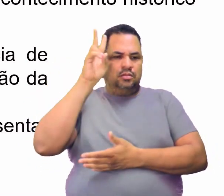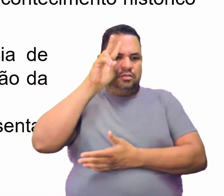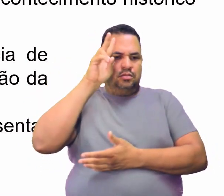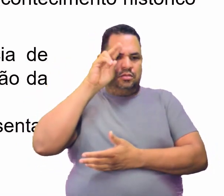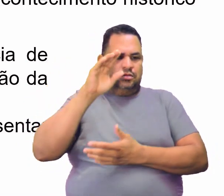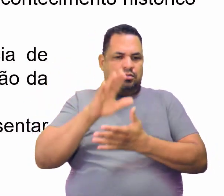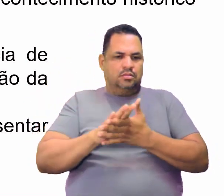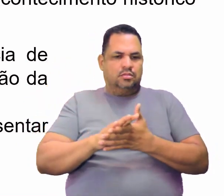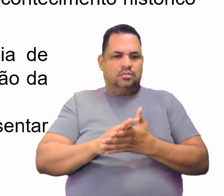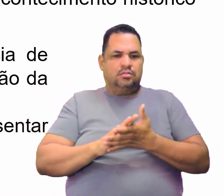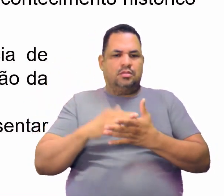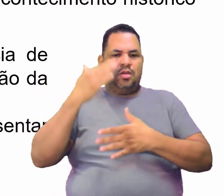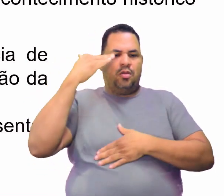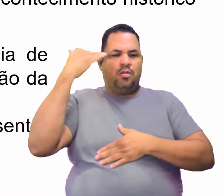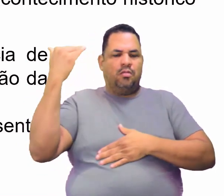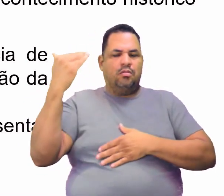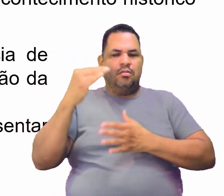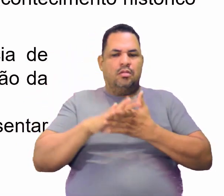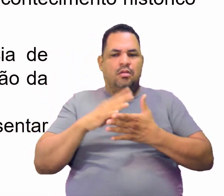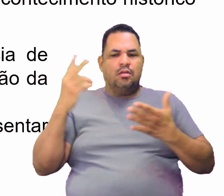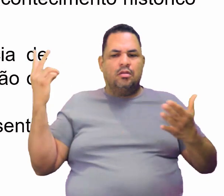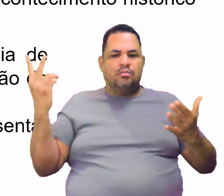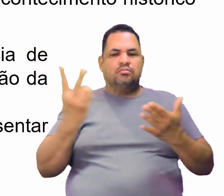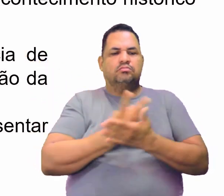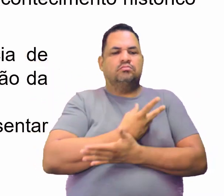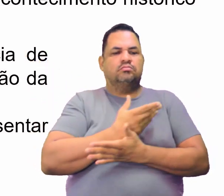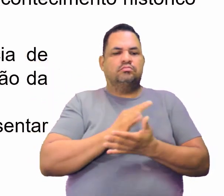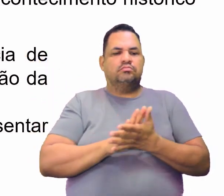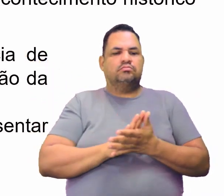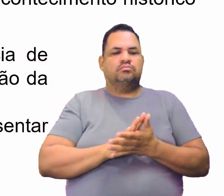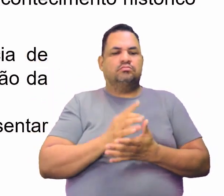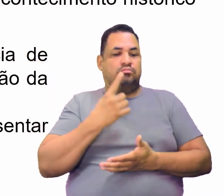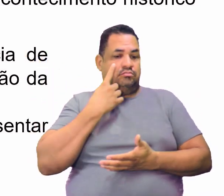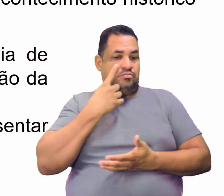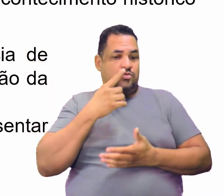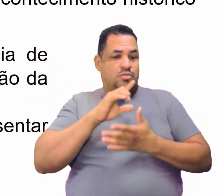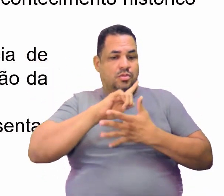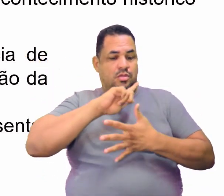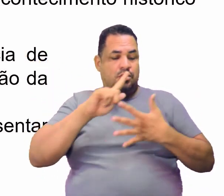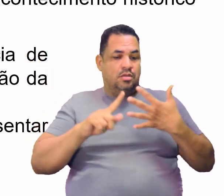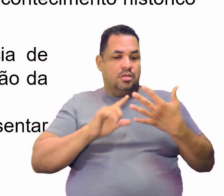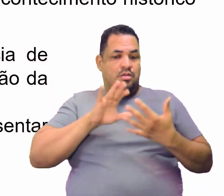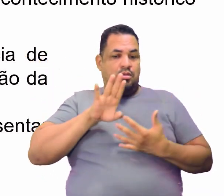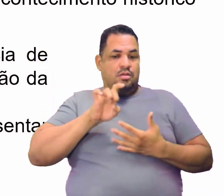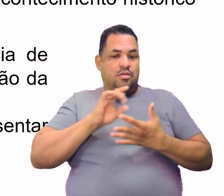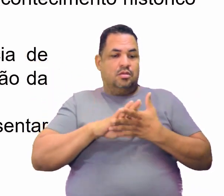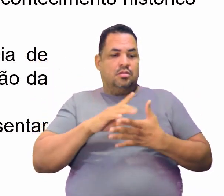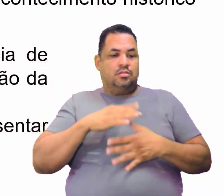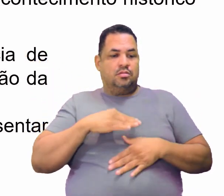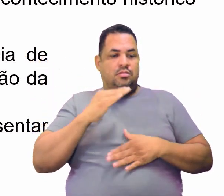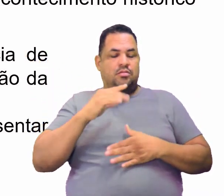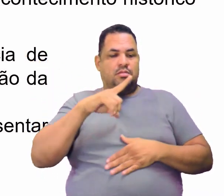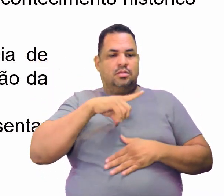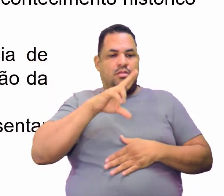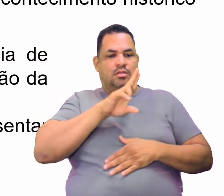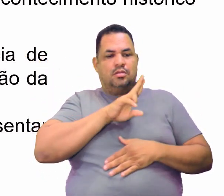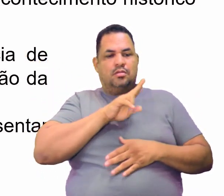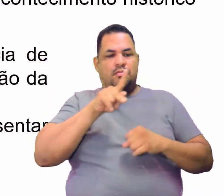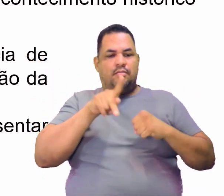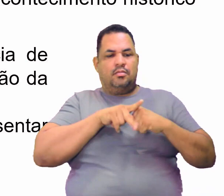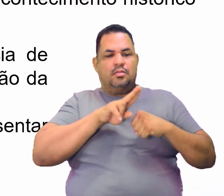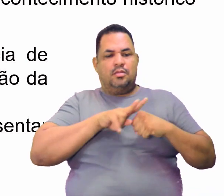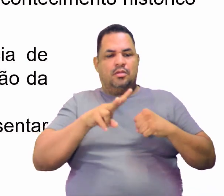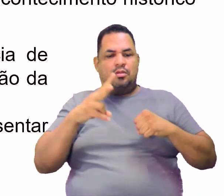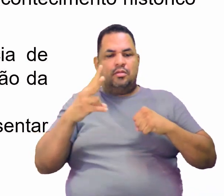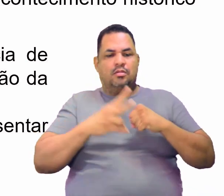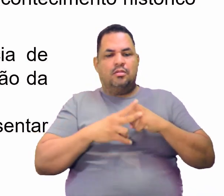protagonizado por um herói é celebrado. D. Nota-se no gênero lírico a predominância de pronomes e